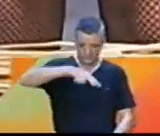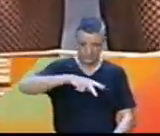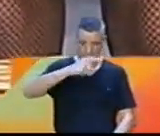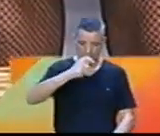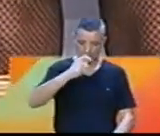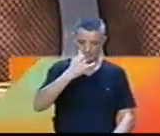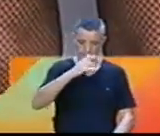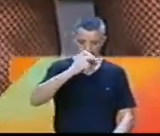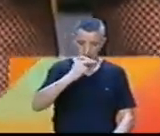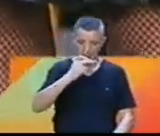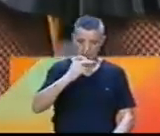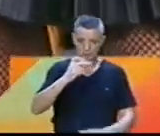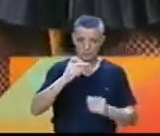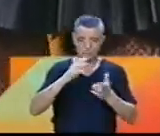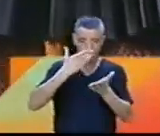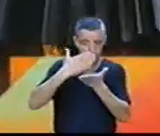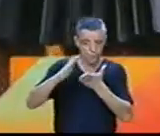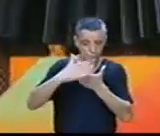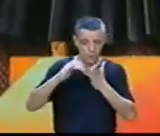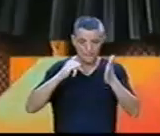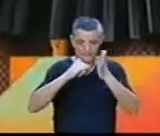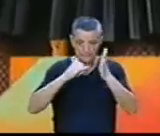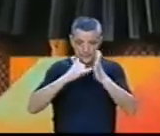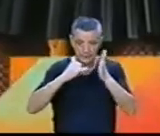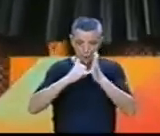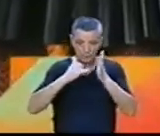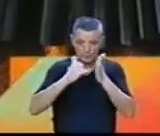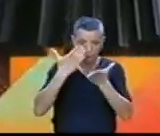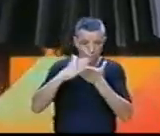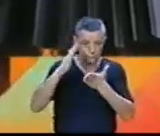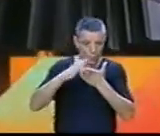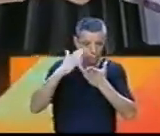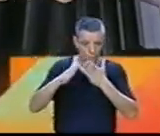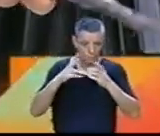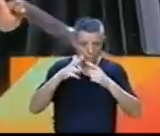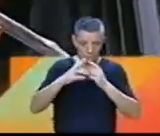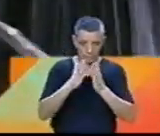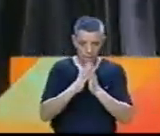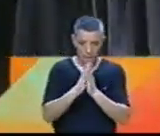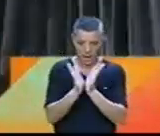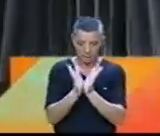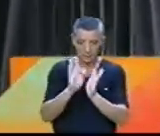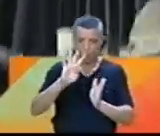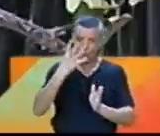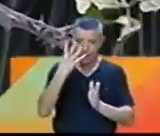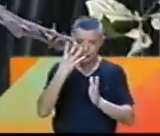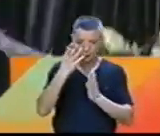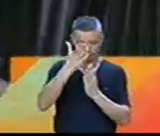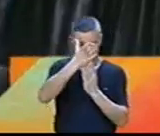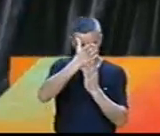um bocadinho, pica, não? Isto é cá os picos. Olha os picos ainda. E tem que os tirar, não é? Claro. Depois é aberta em quatro partes.